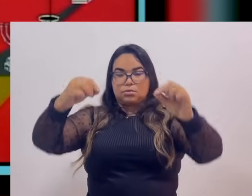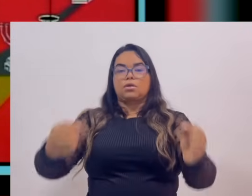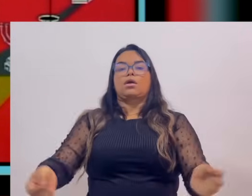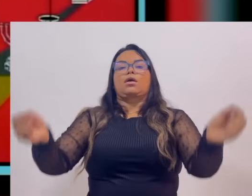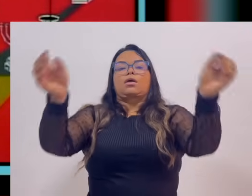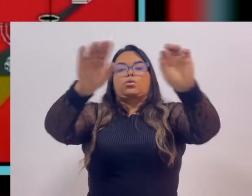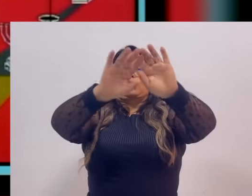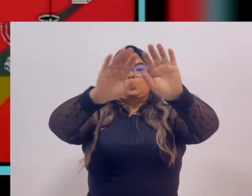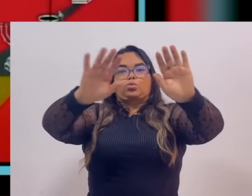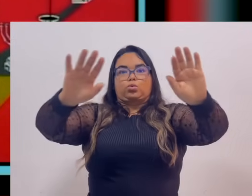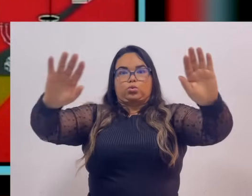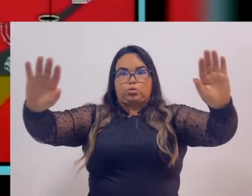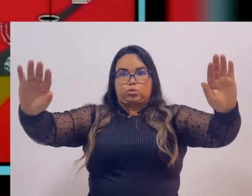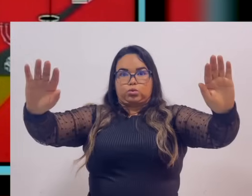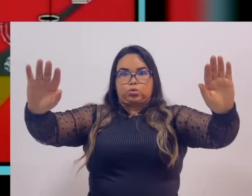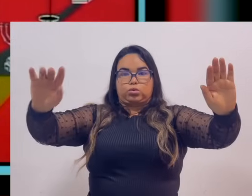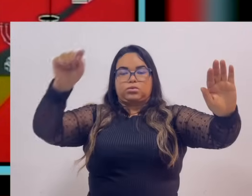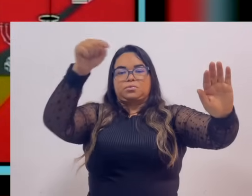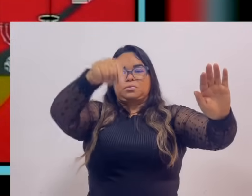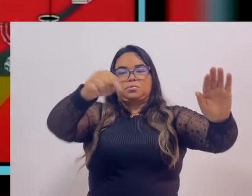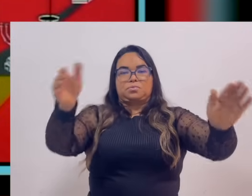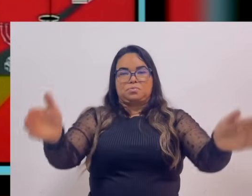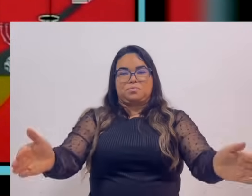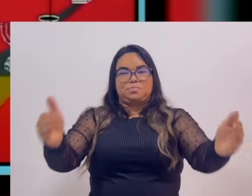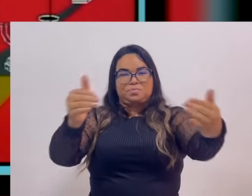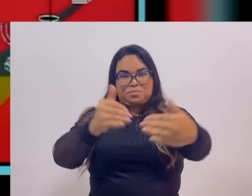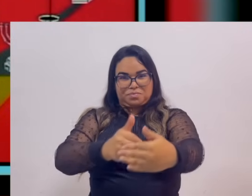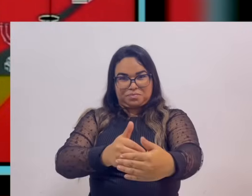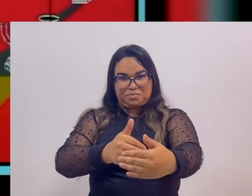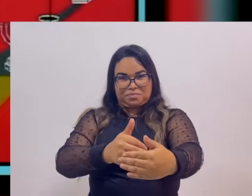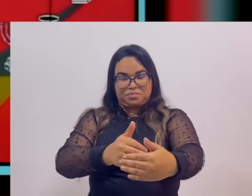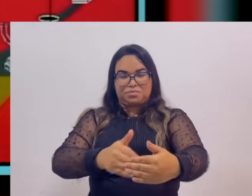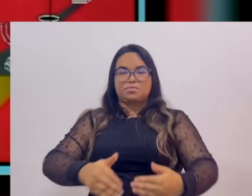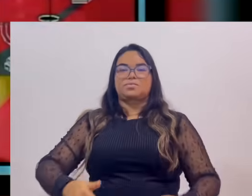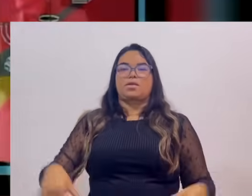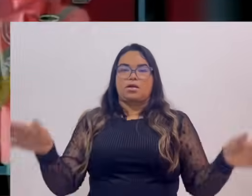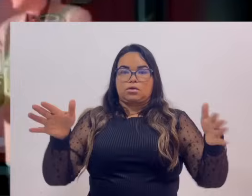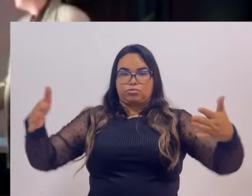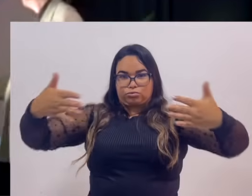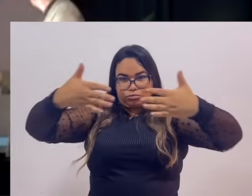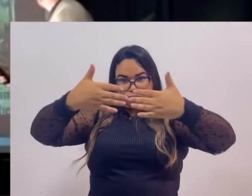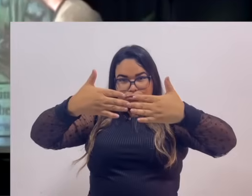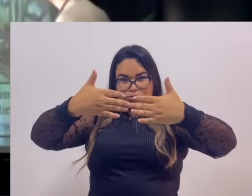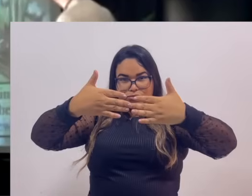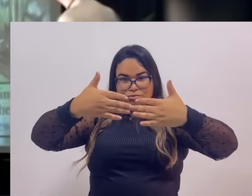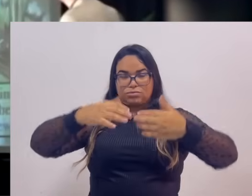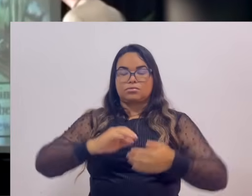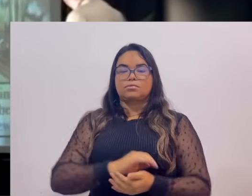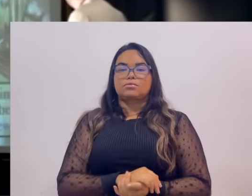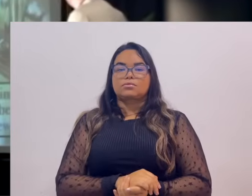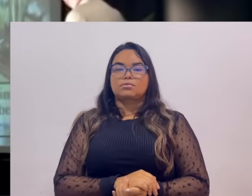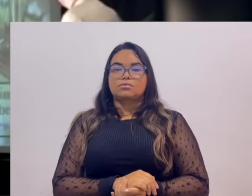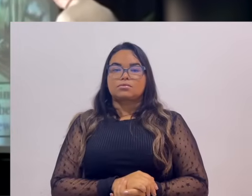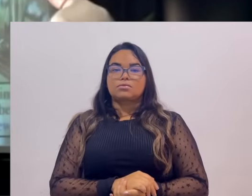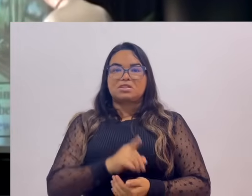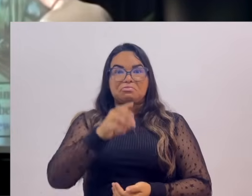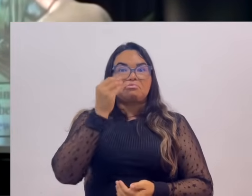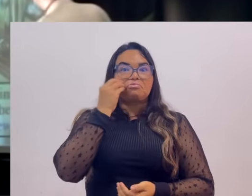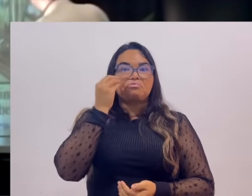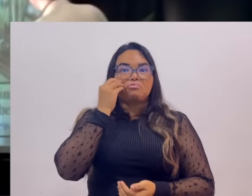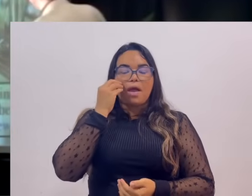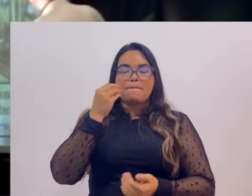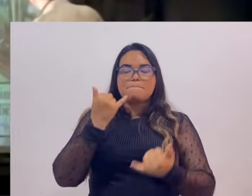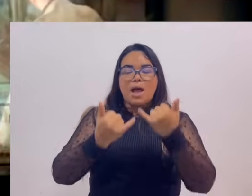seguida a arca era em forma de cruz era em forma de cruz e a sua sombra lindo ora